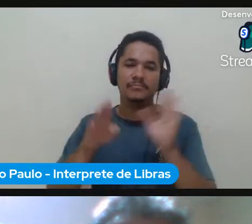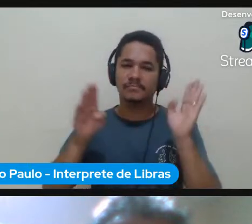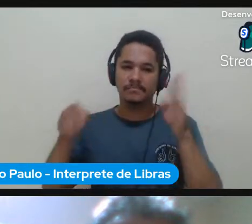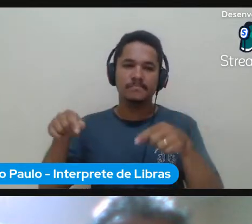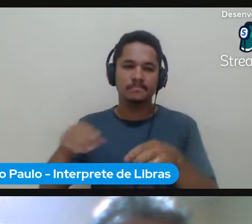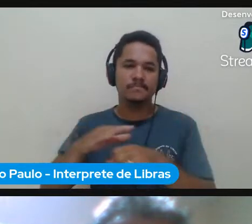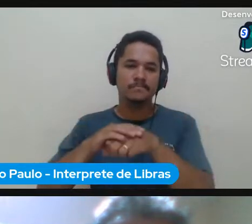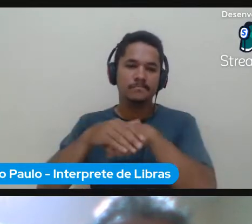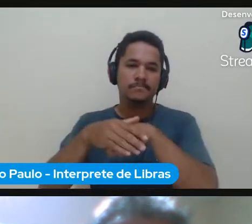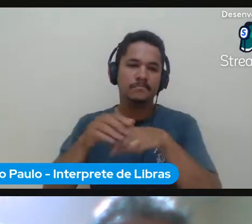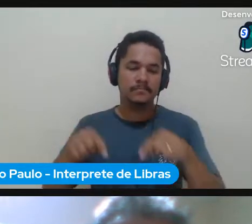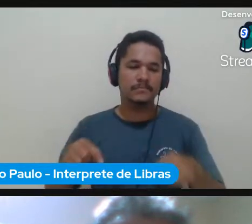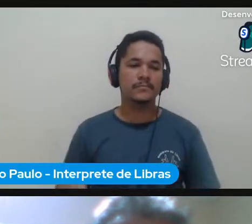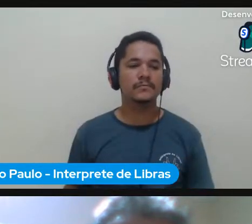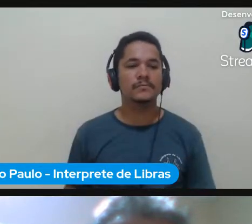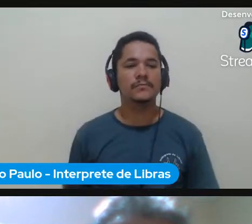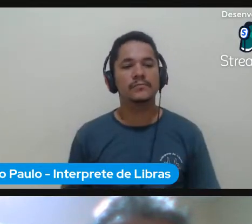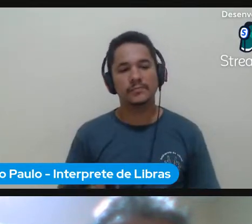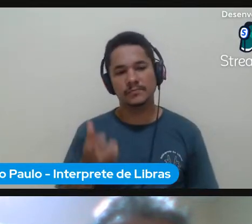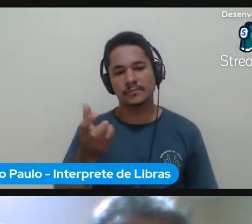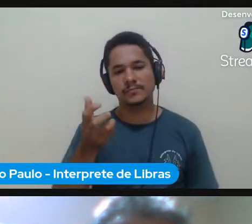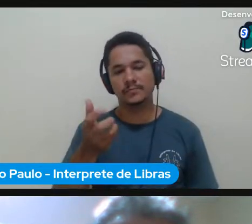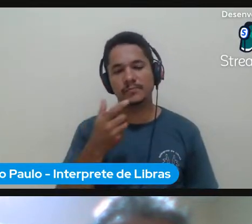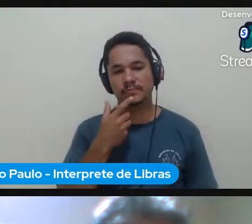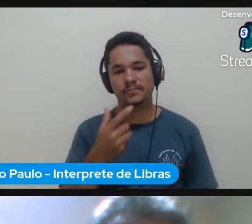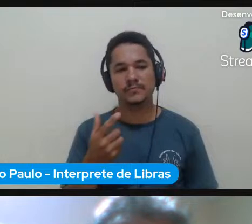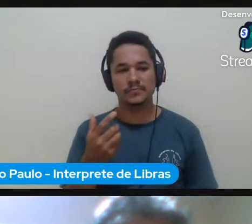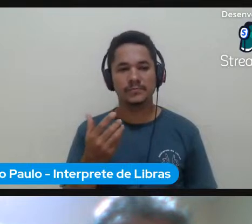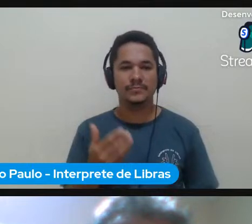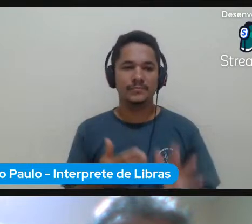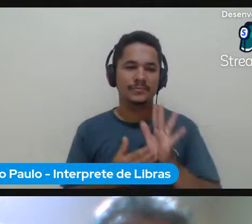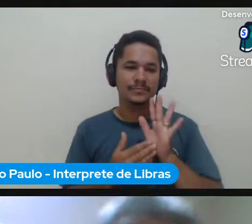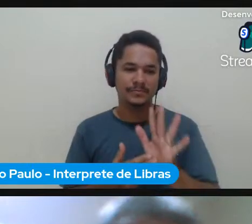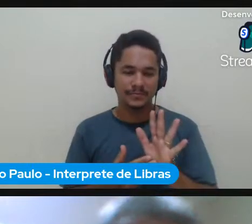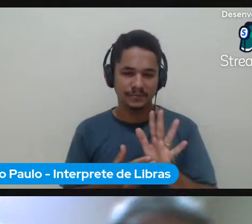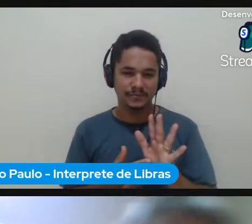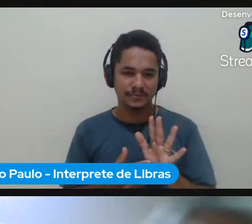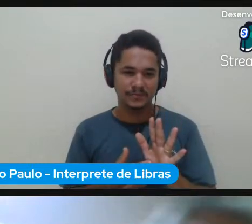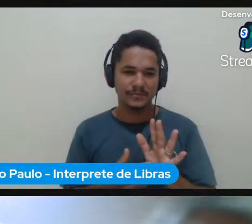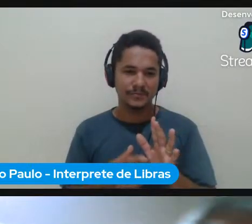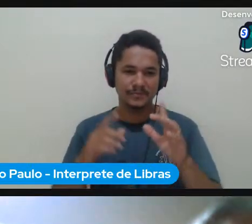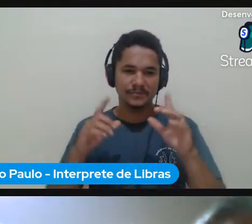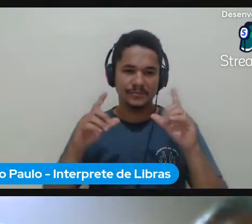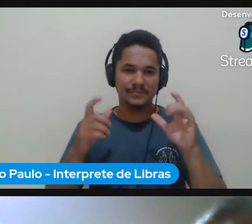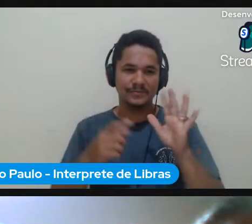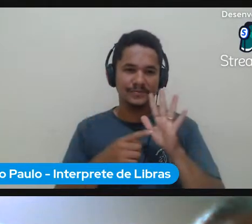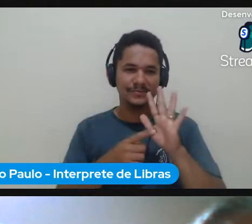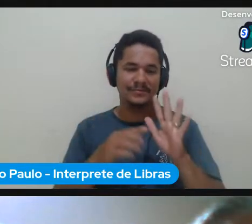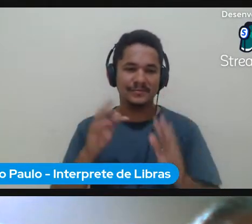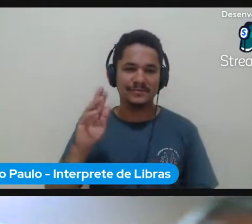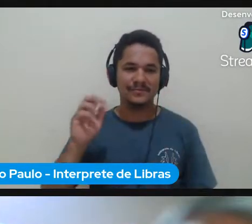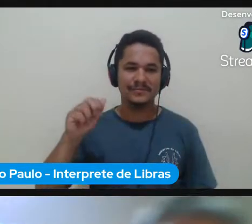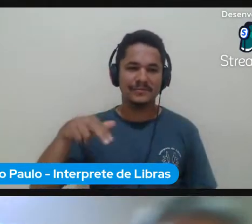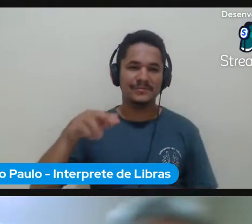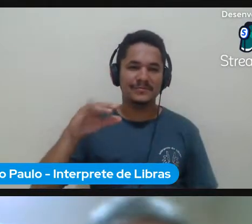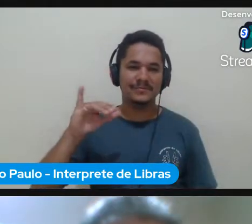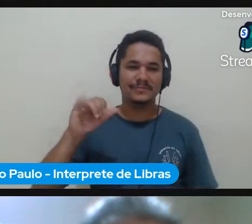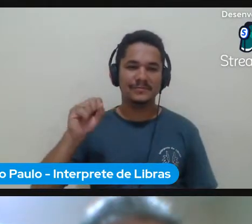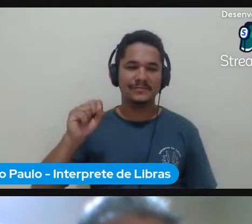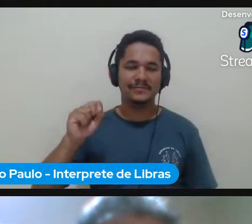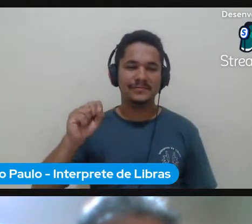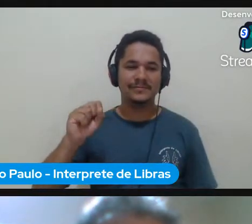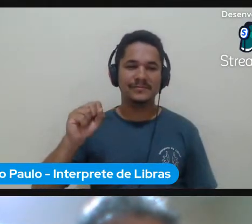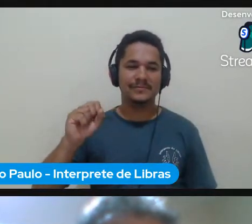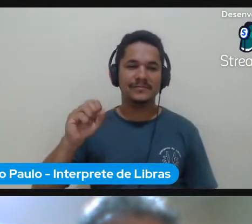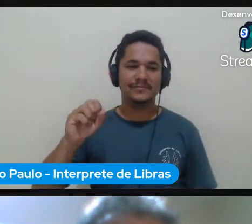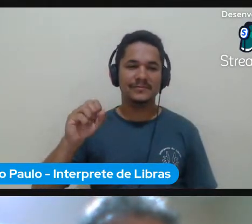noite. Quero, Diego, só mostrar a Francisca Alves. Chegou mais 2 fotos, enquanto o Luiz Otávio...